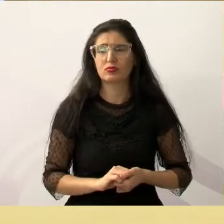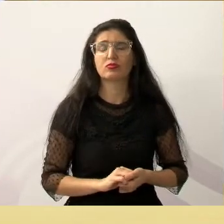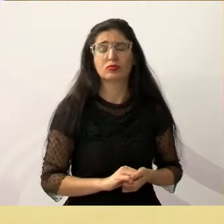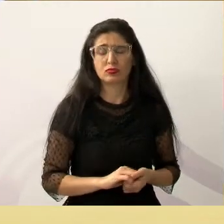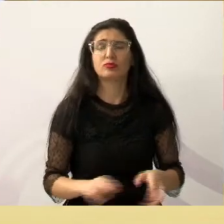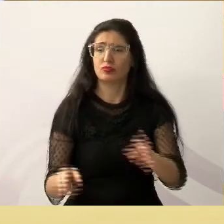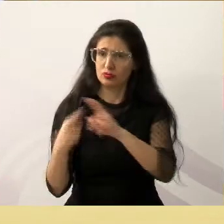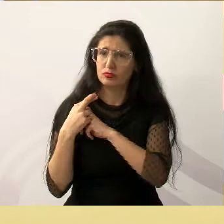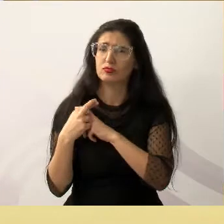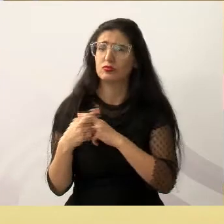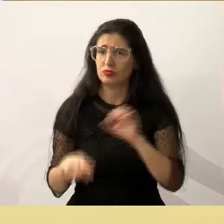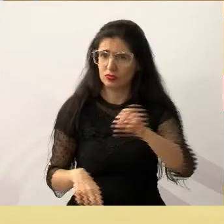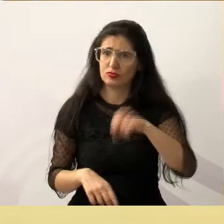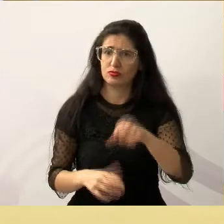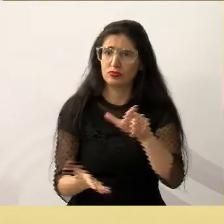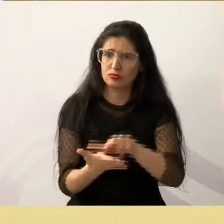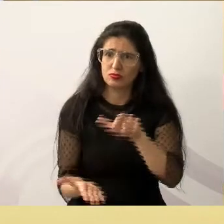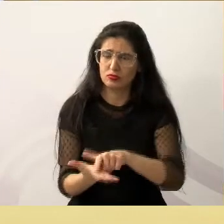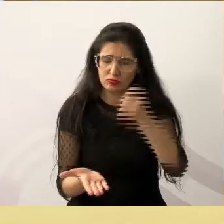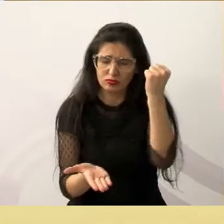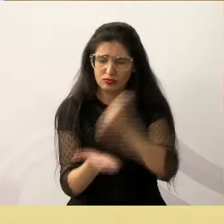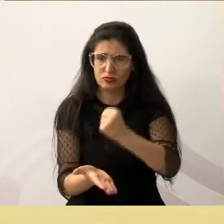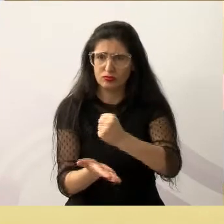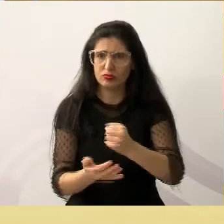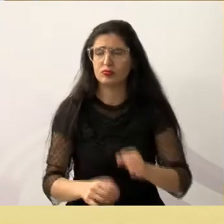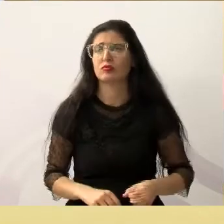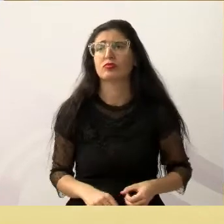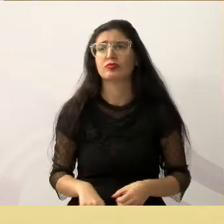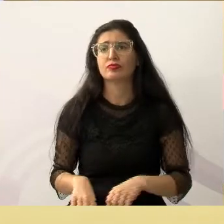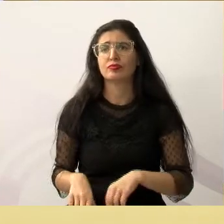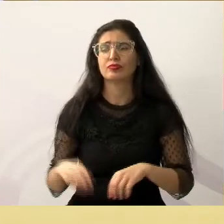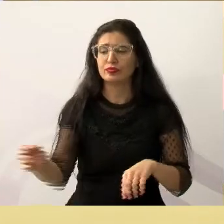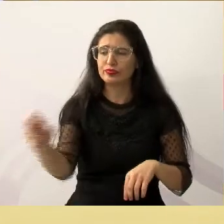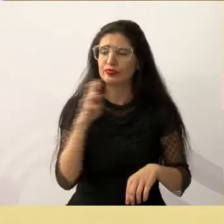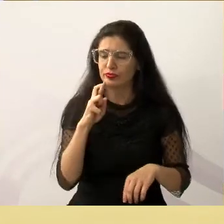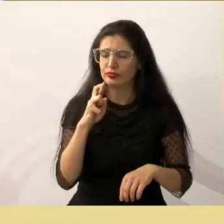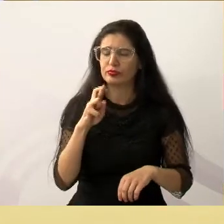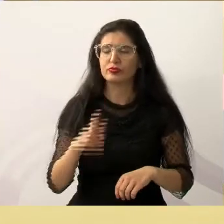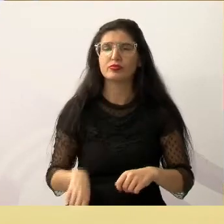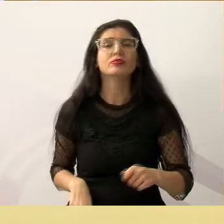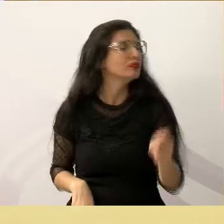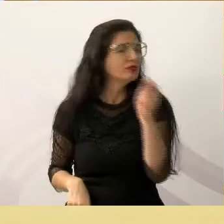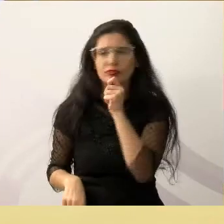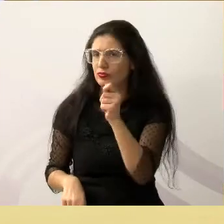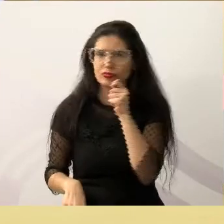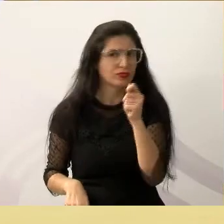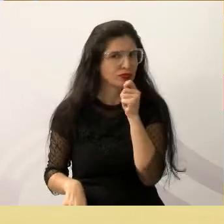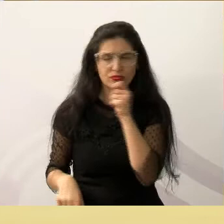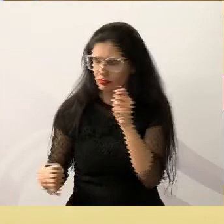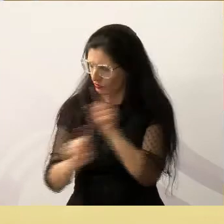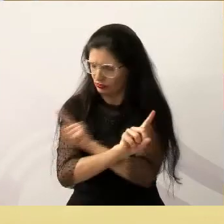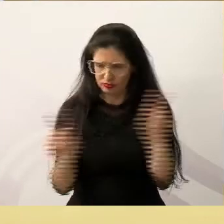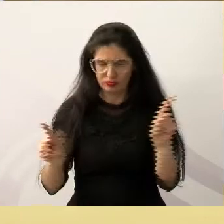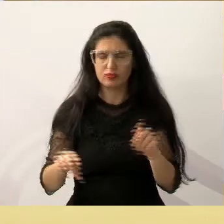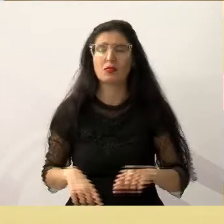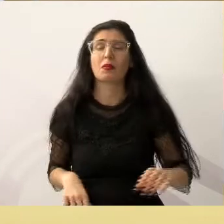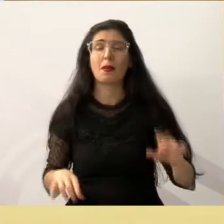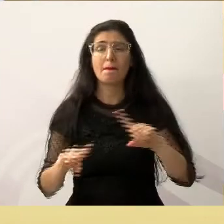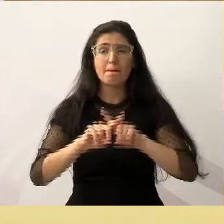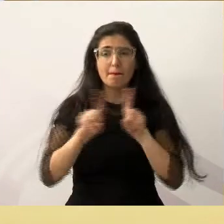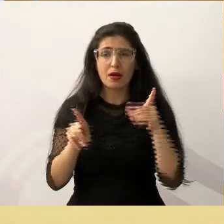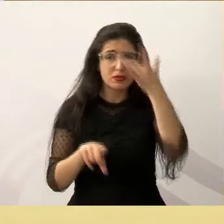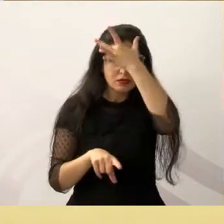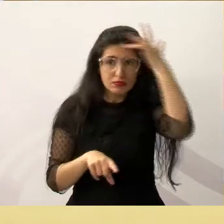que foi protocolado. Não tivemos nenhuma devolutiva ainda, mas a gente entende que essas pessoas que já saíram de